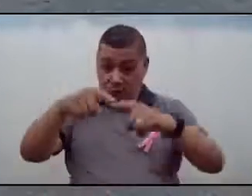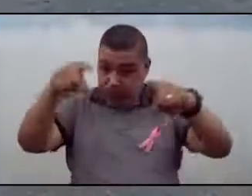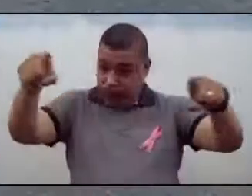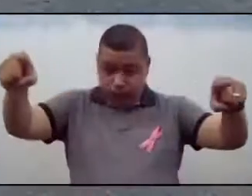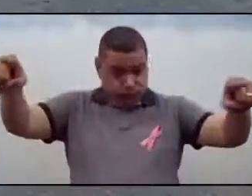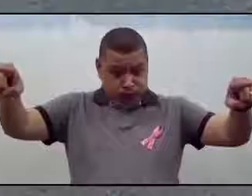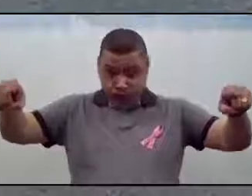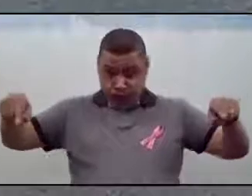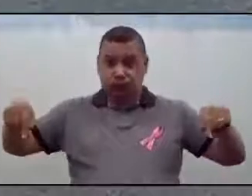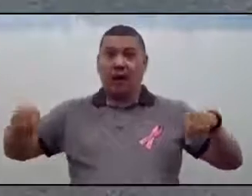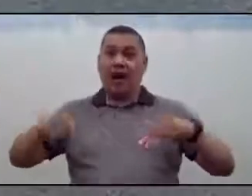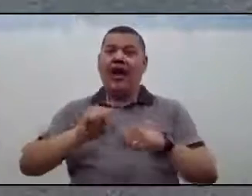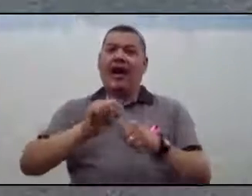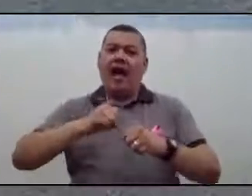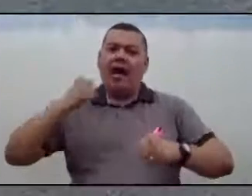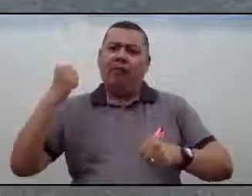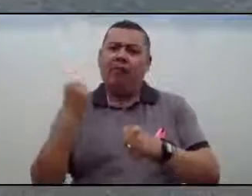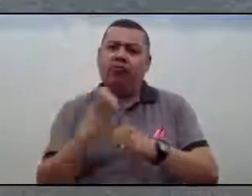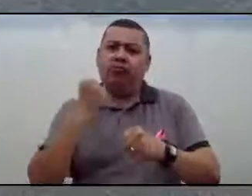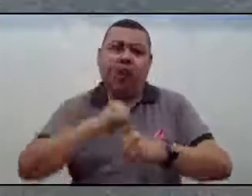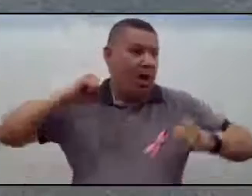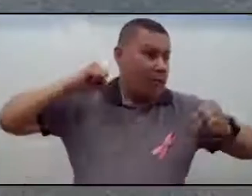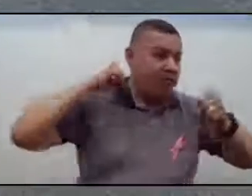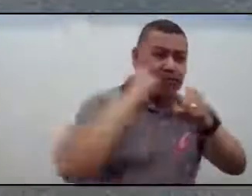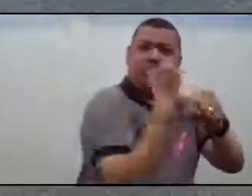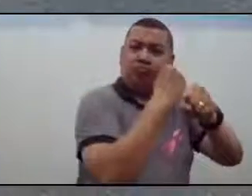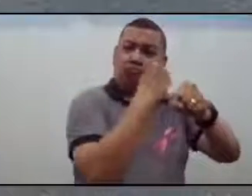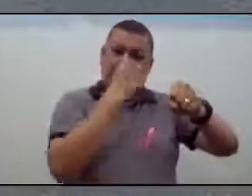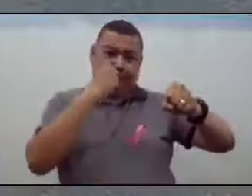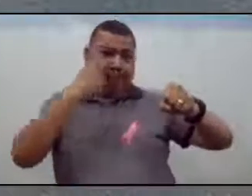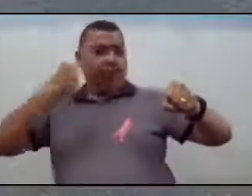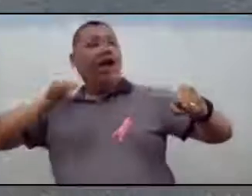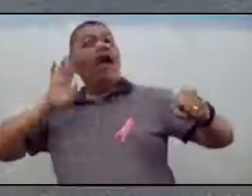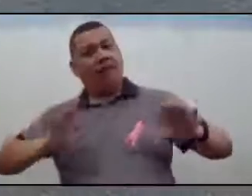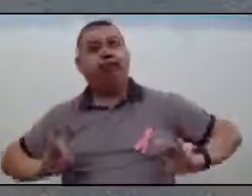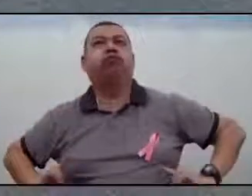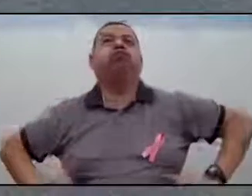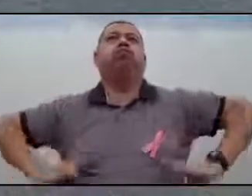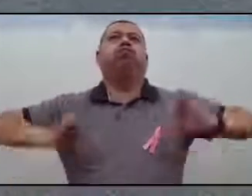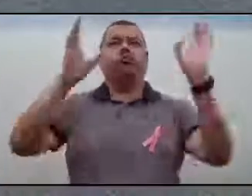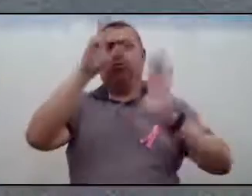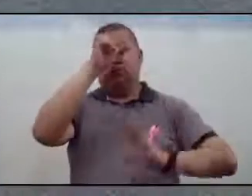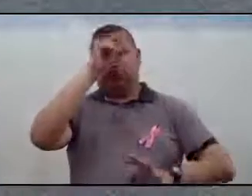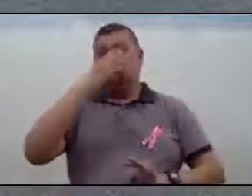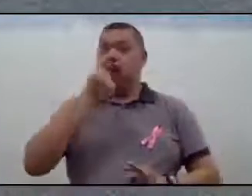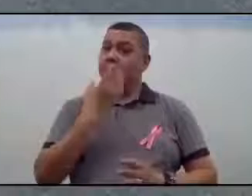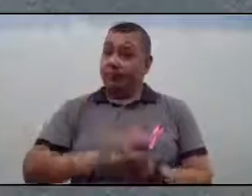Um hospital que realmente vem atender as mulheres. E não deixando de falar,